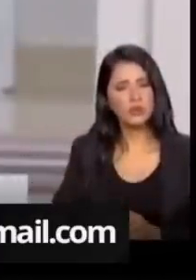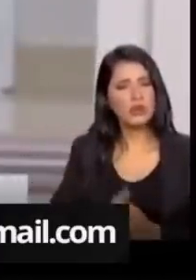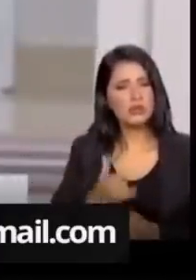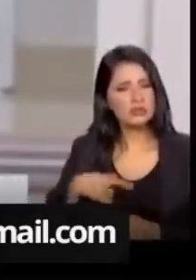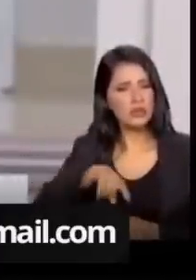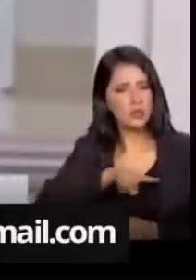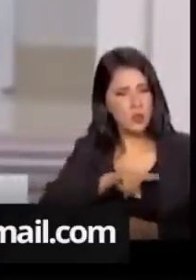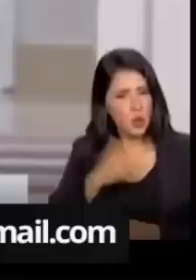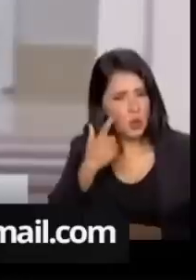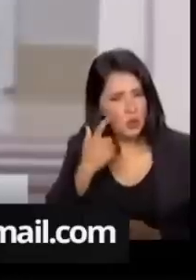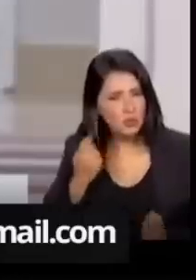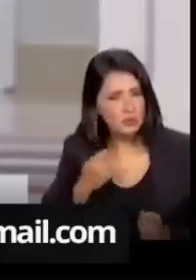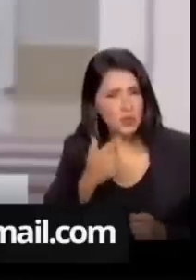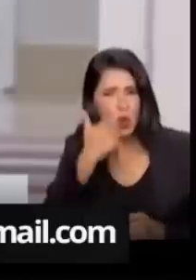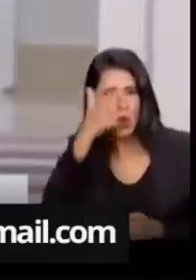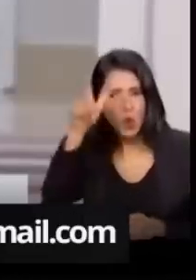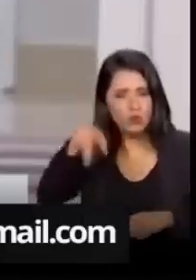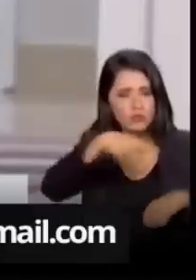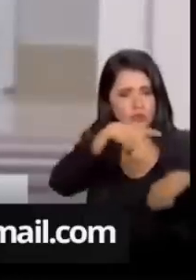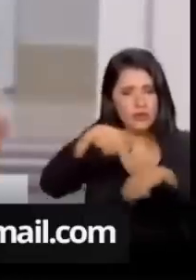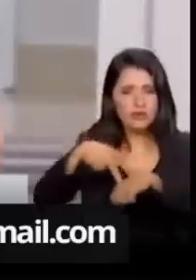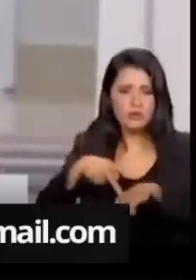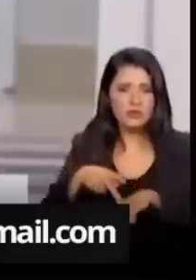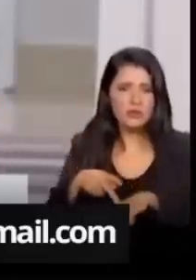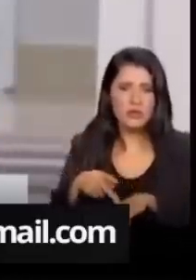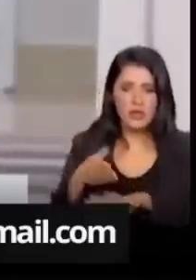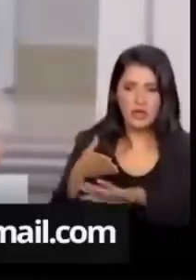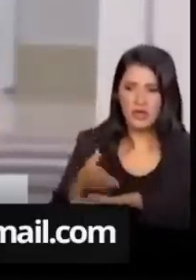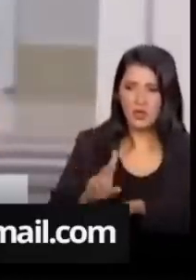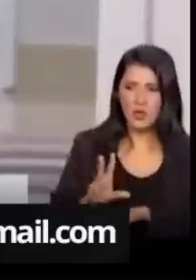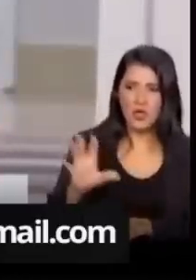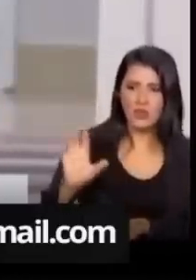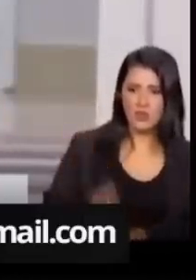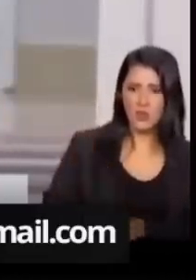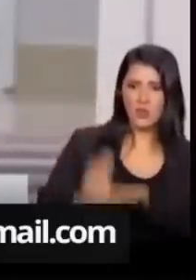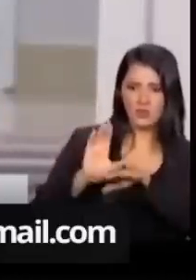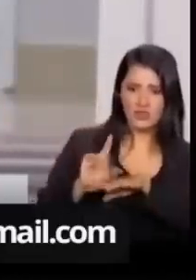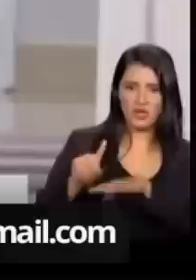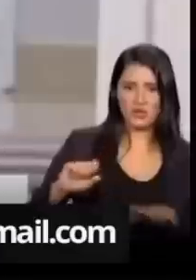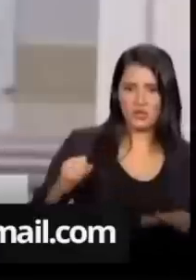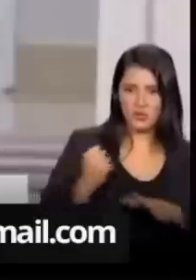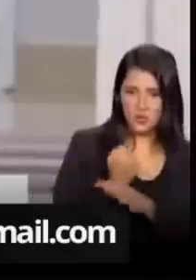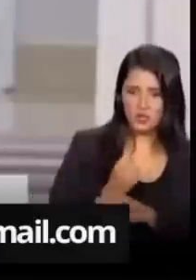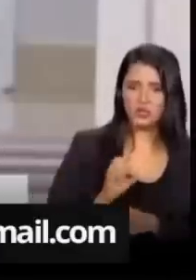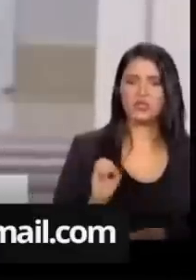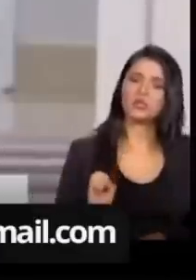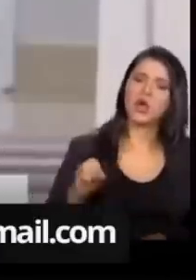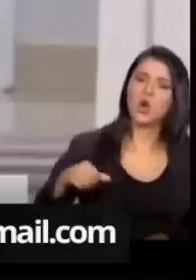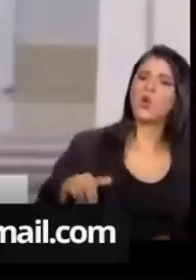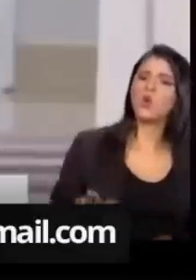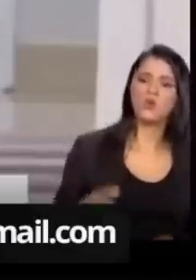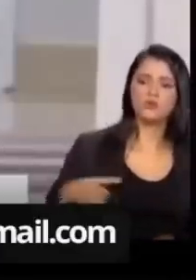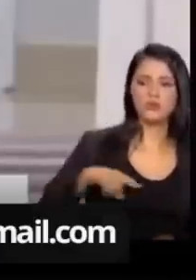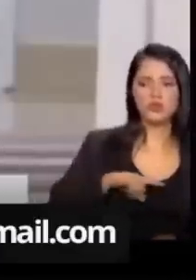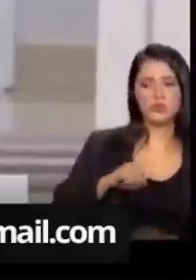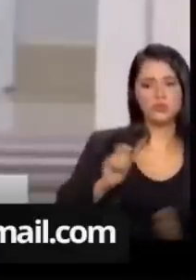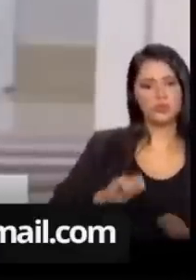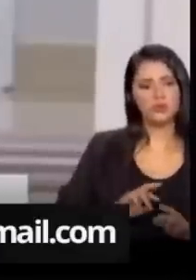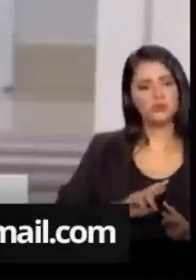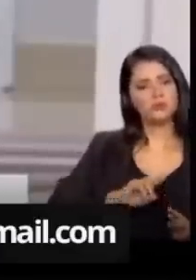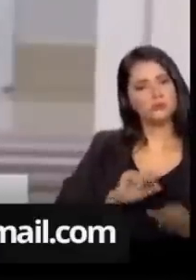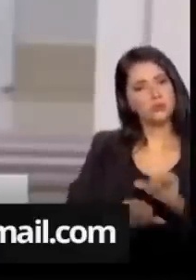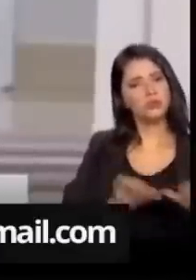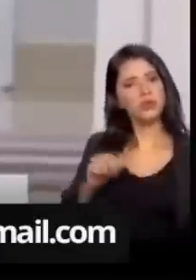a nós outros países que não são membros permanentes do Conselho de Segurança da ONU fazer uma mudança no